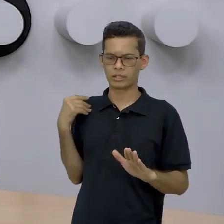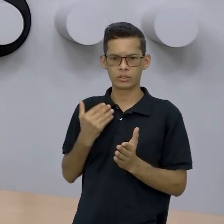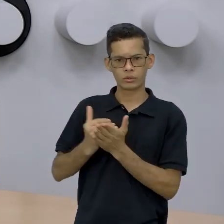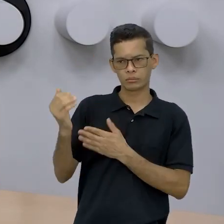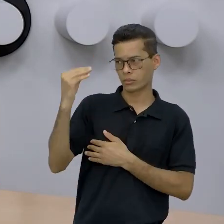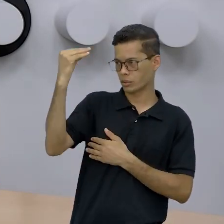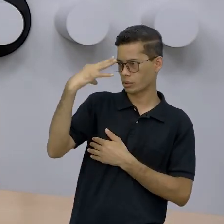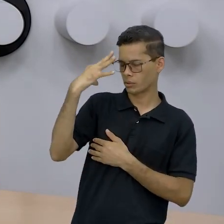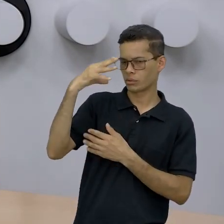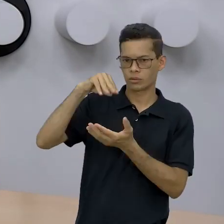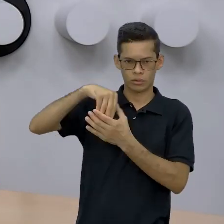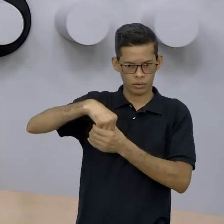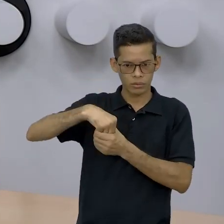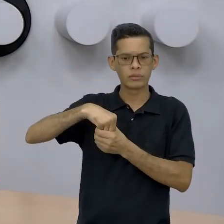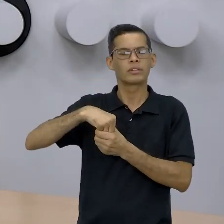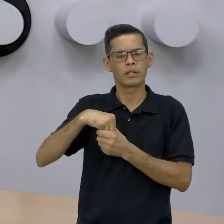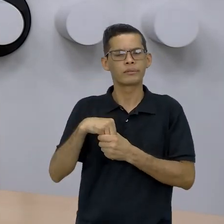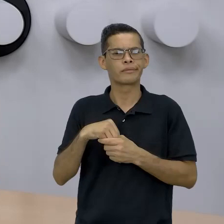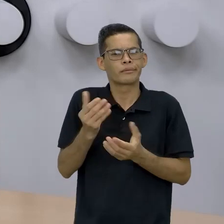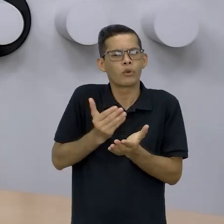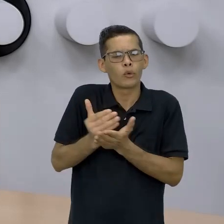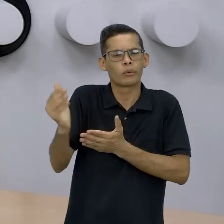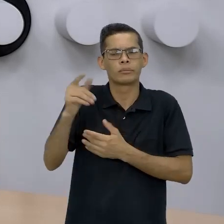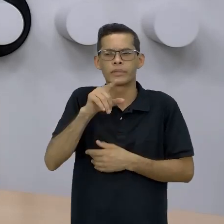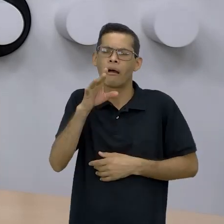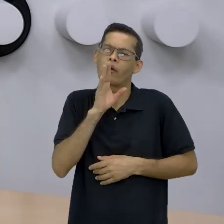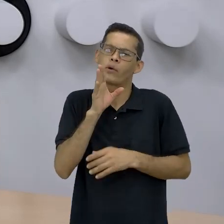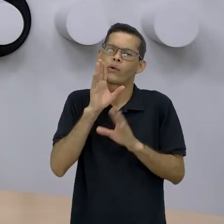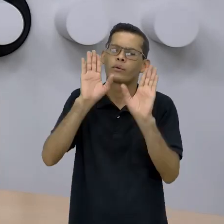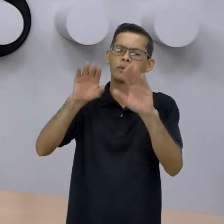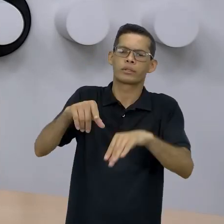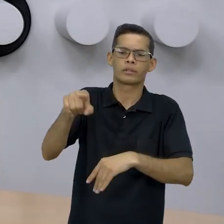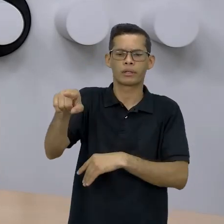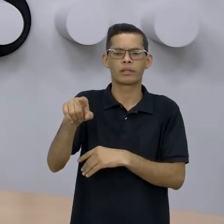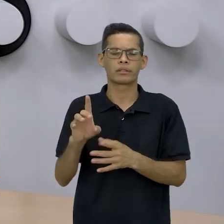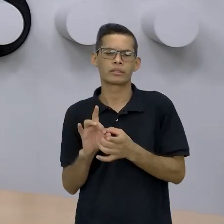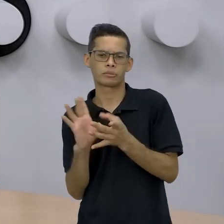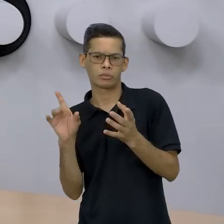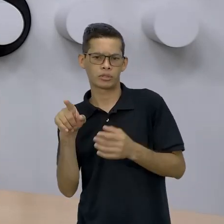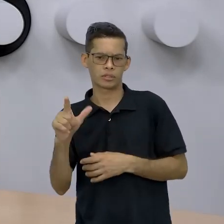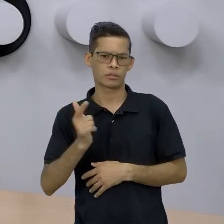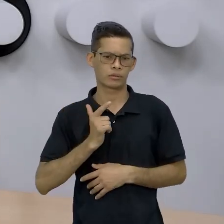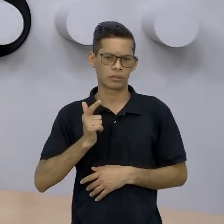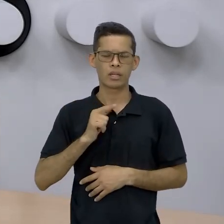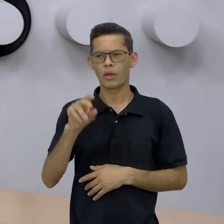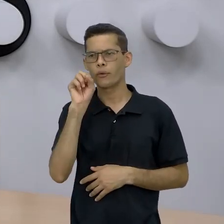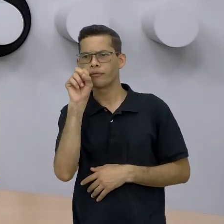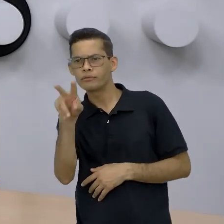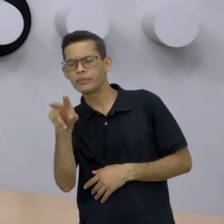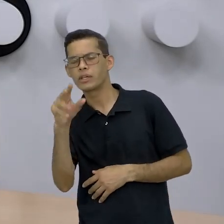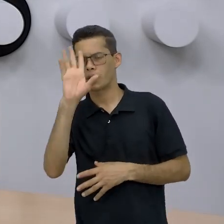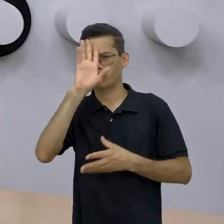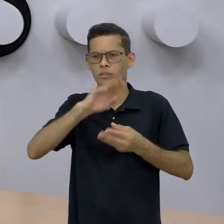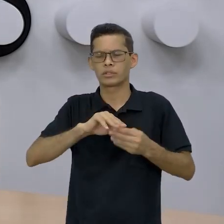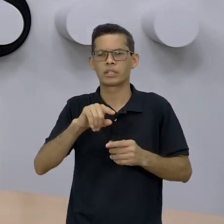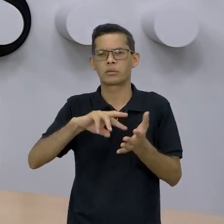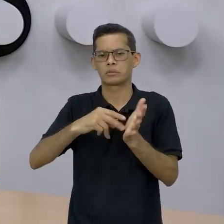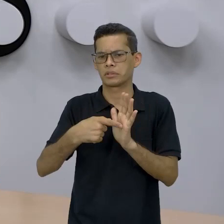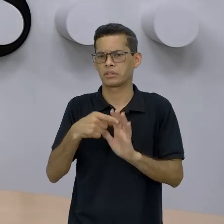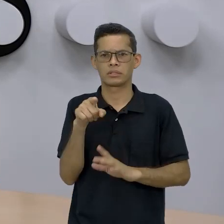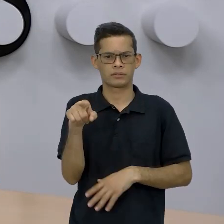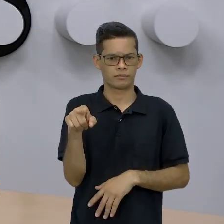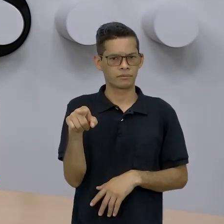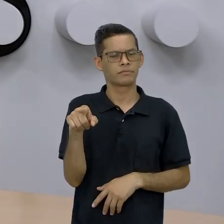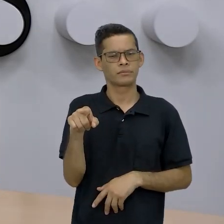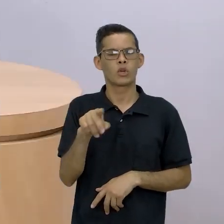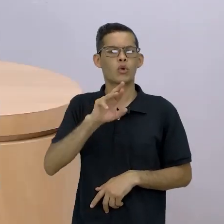e passa a ser conhecer de exposição. Eu vi, eu sei o que é. Sim, né? Não porque